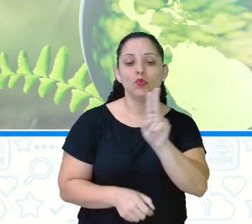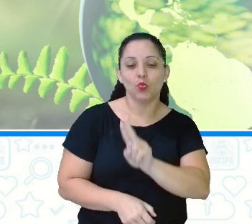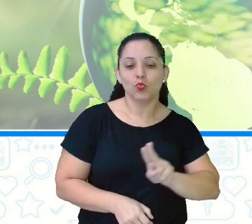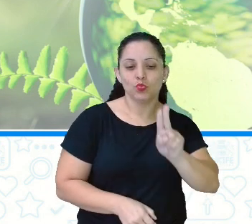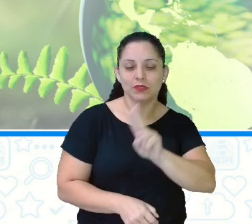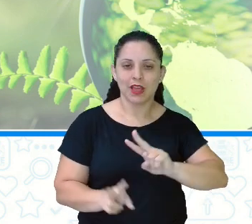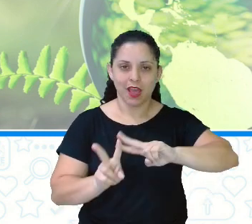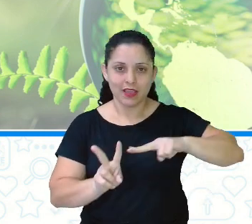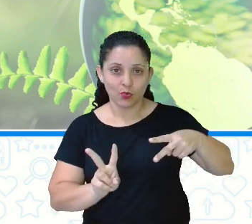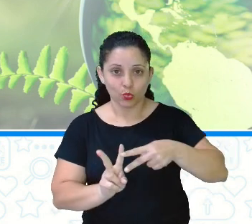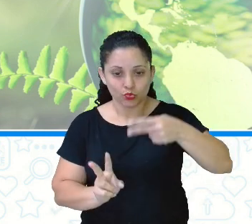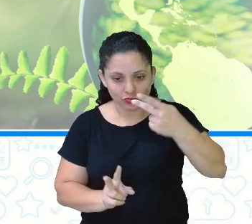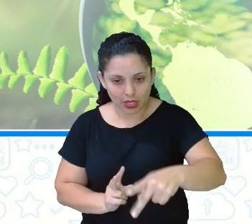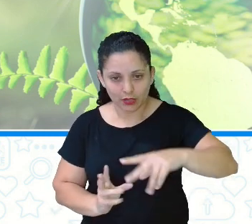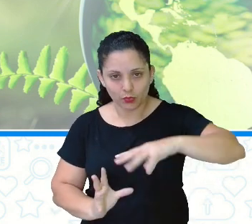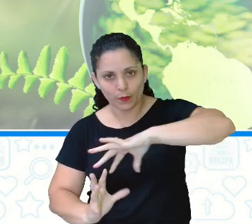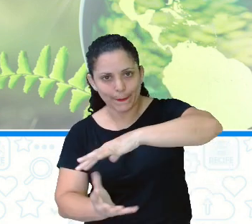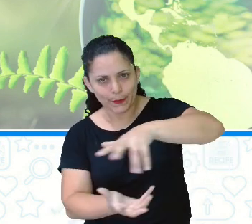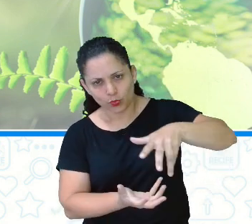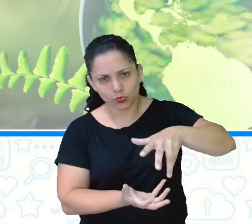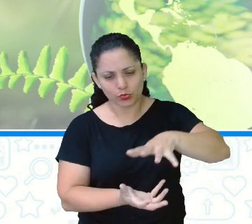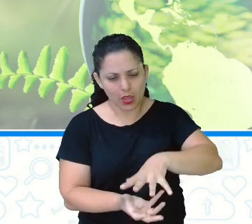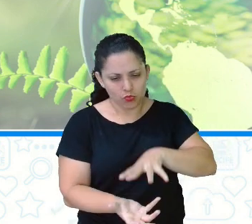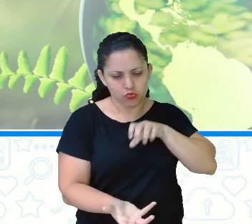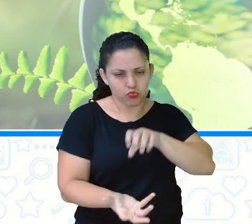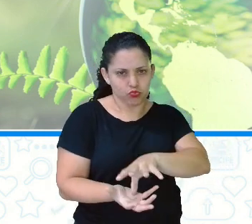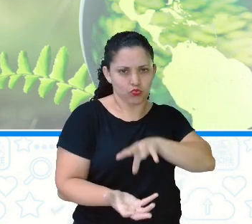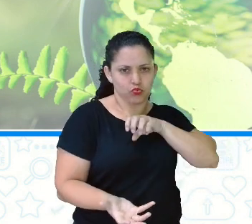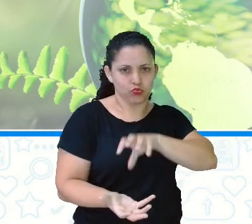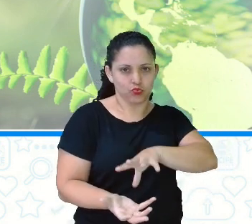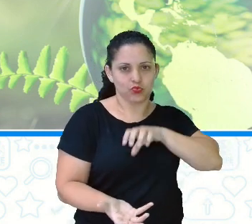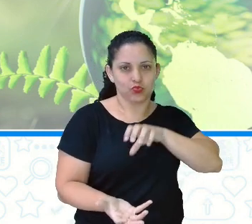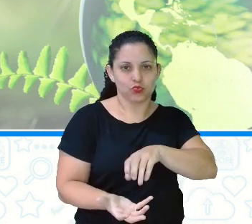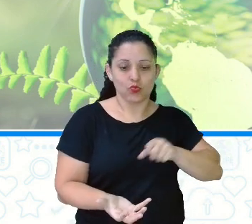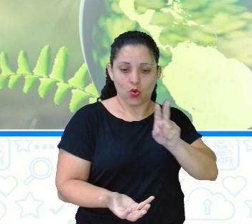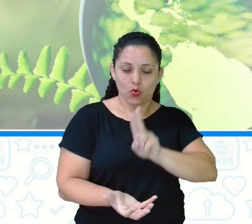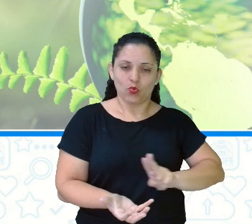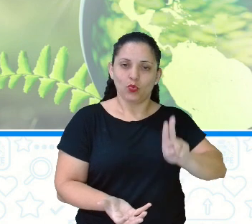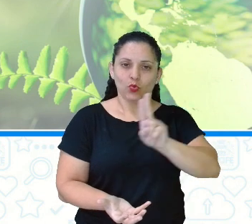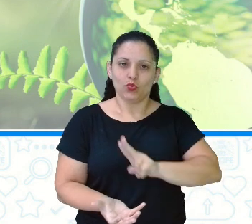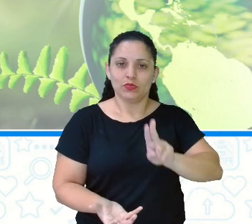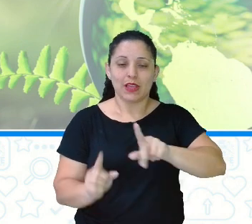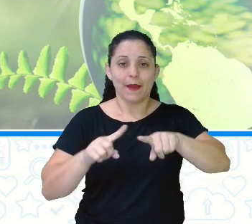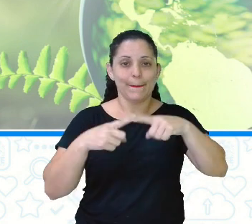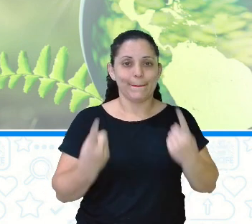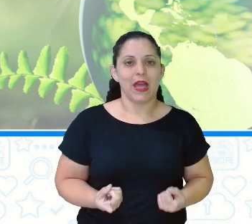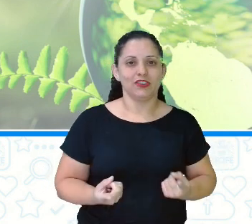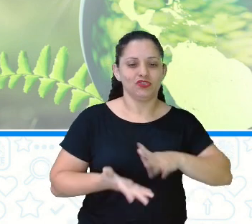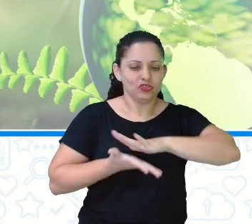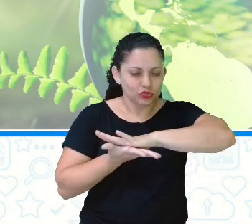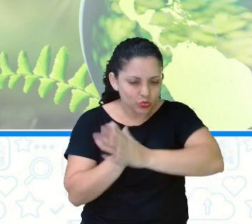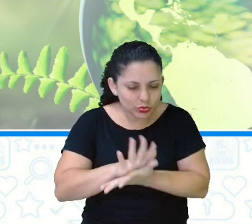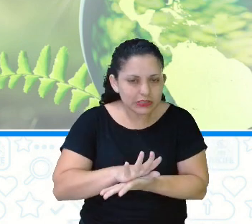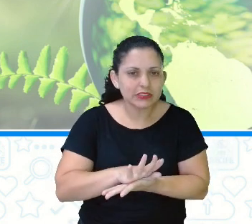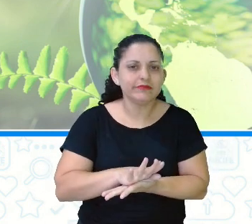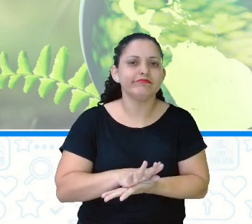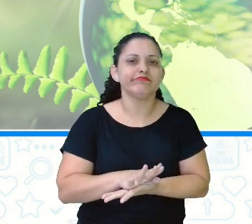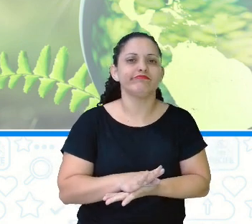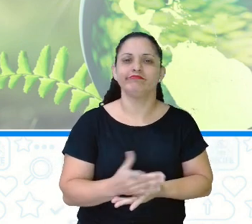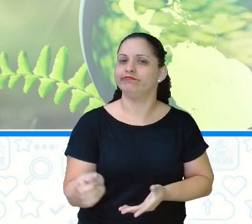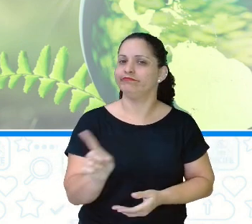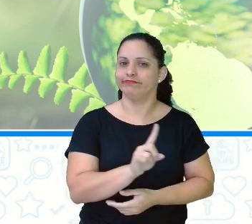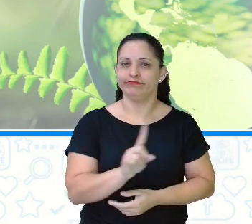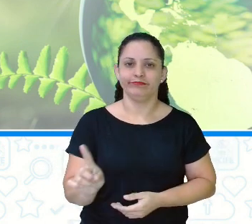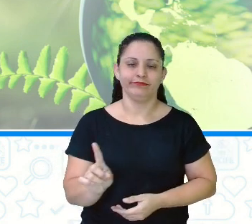recursos naturais que estão no meio ambiente, presentes no planeta, sem comprometer o uso dos mesmos